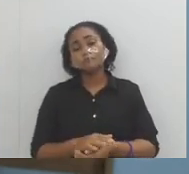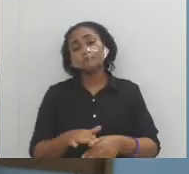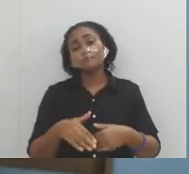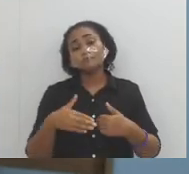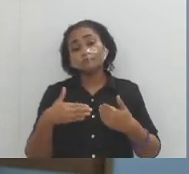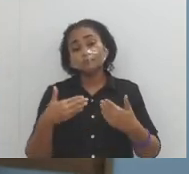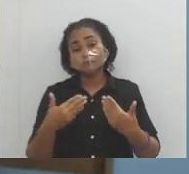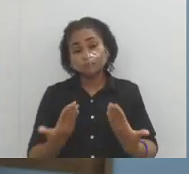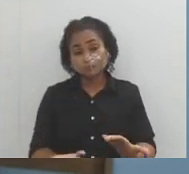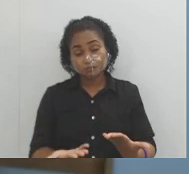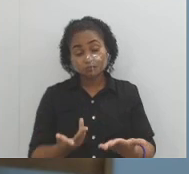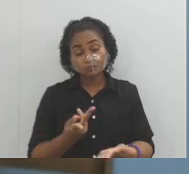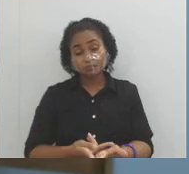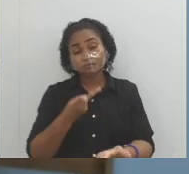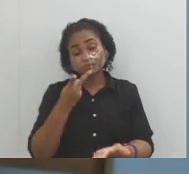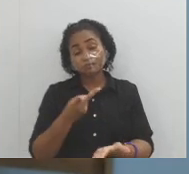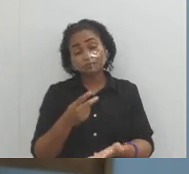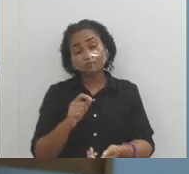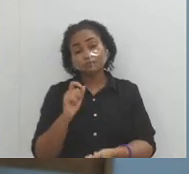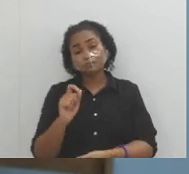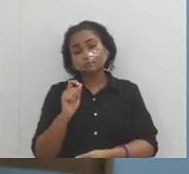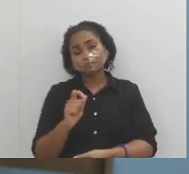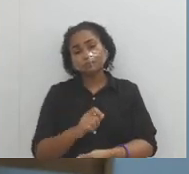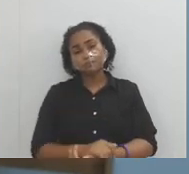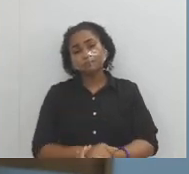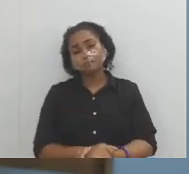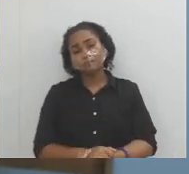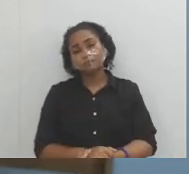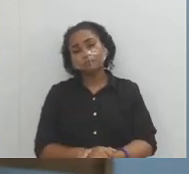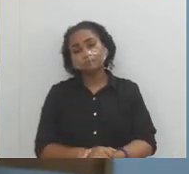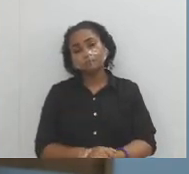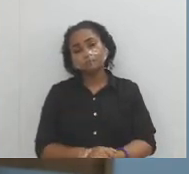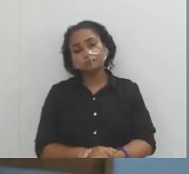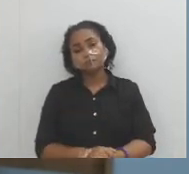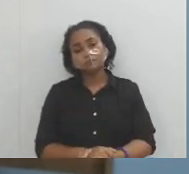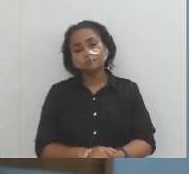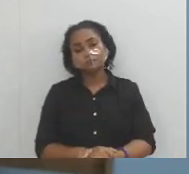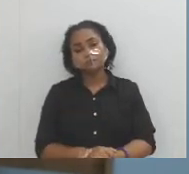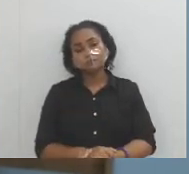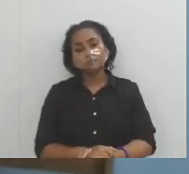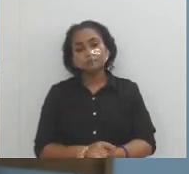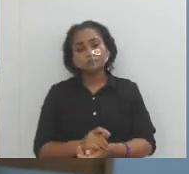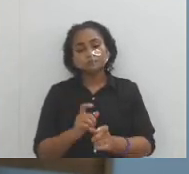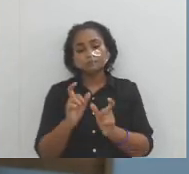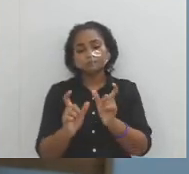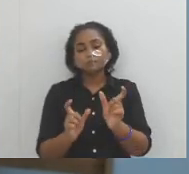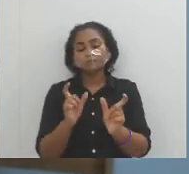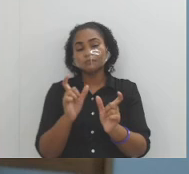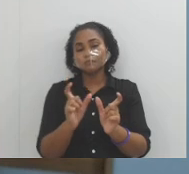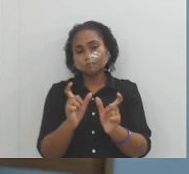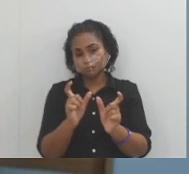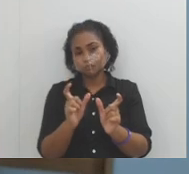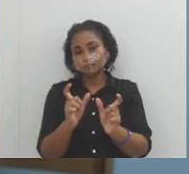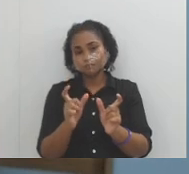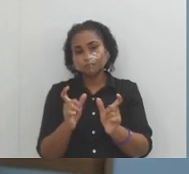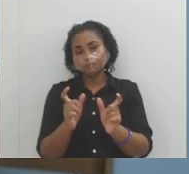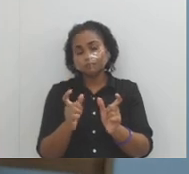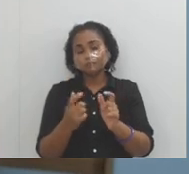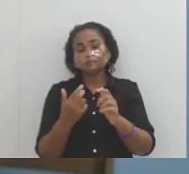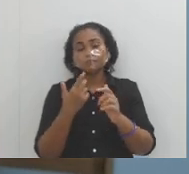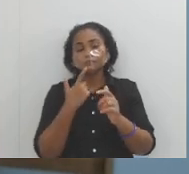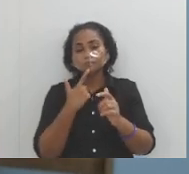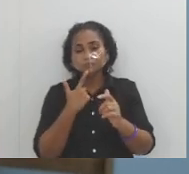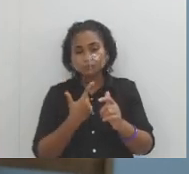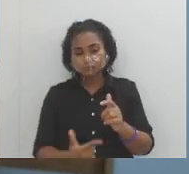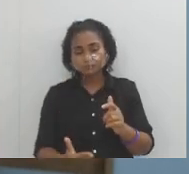Então, acontece bastante de estruturas consagradas na norma culta, na